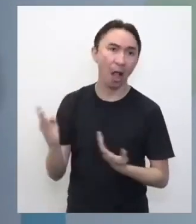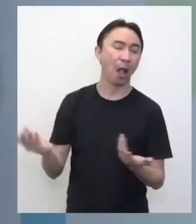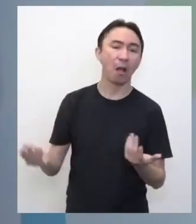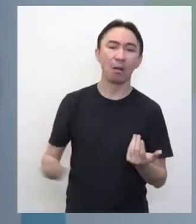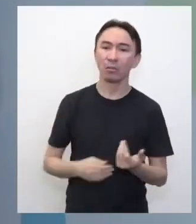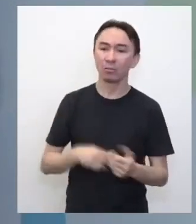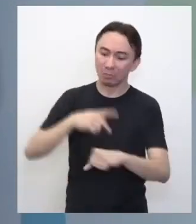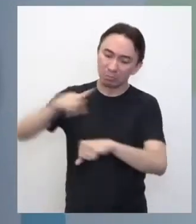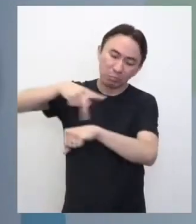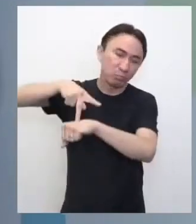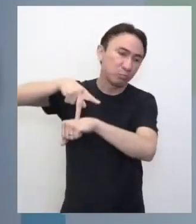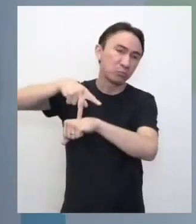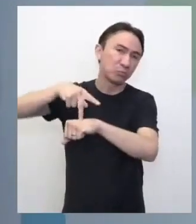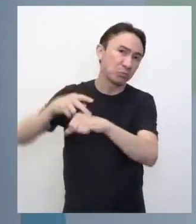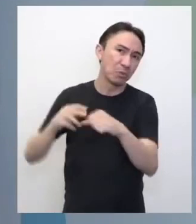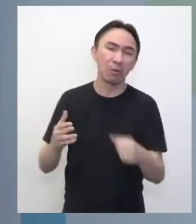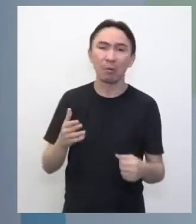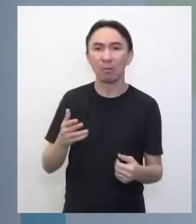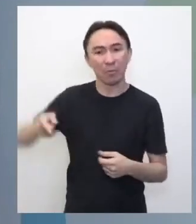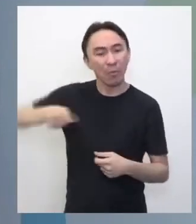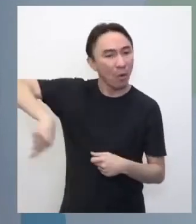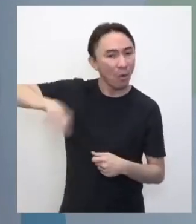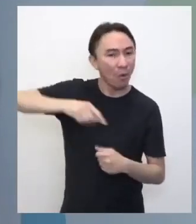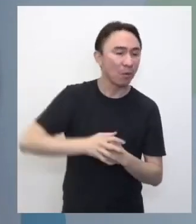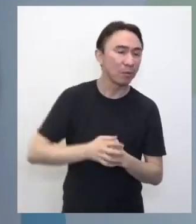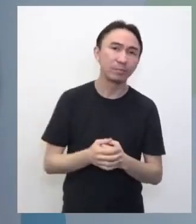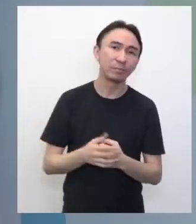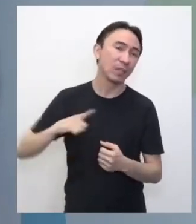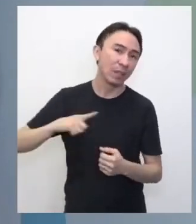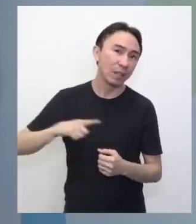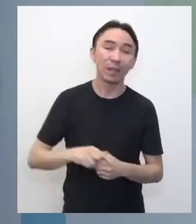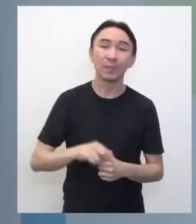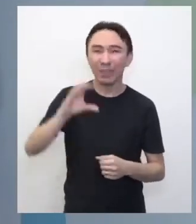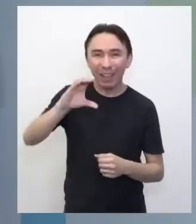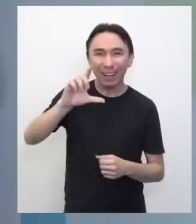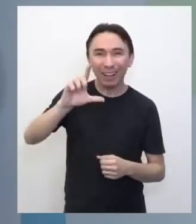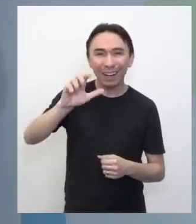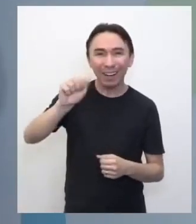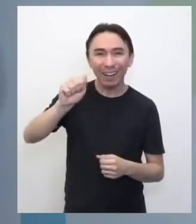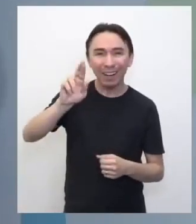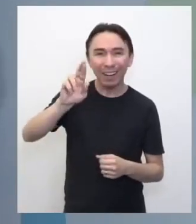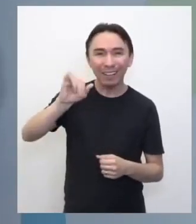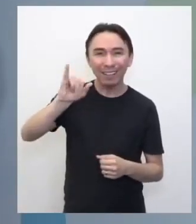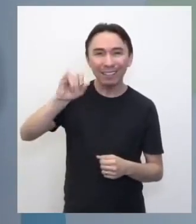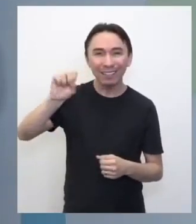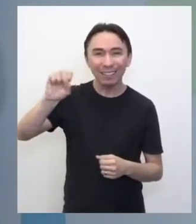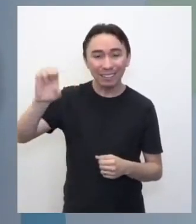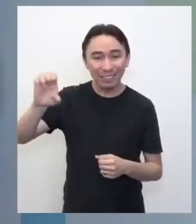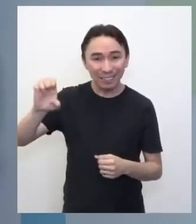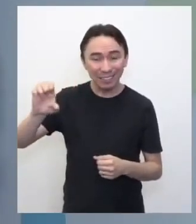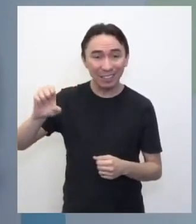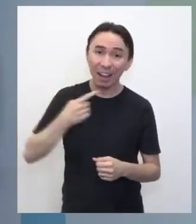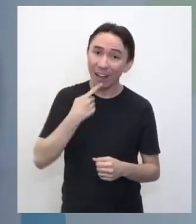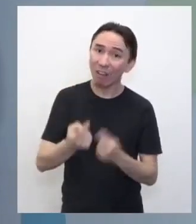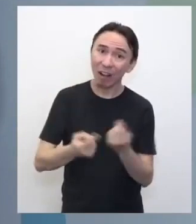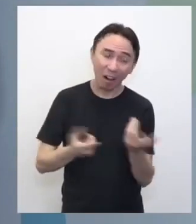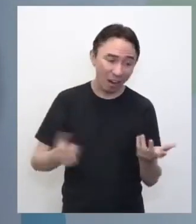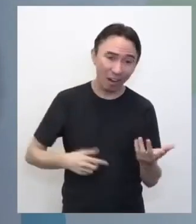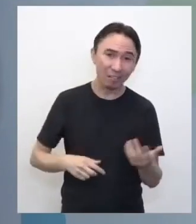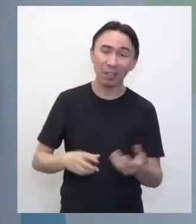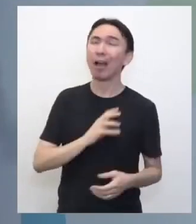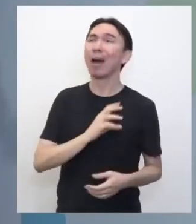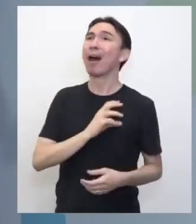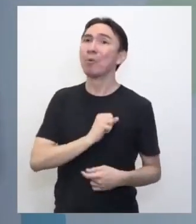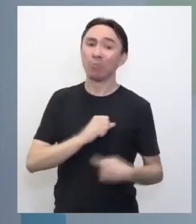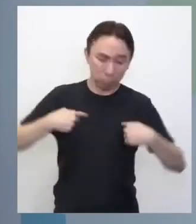pessoais. Por exemplo, tem um conto da Clarice Lispector chamado Amor, que ela fala do amor por si mesma e o amor pela família. Tem